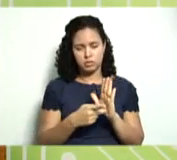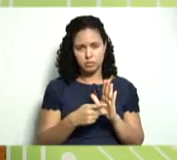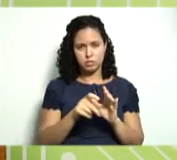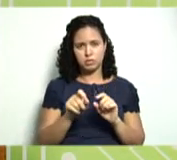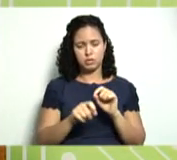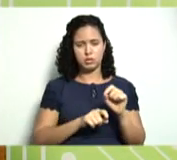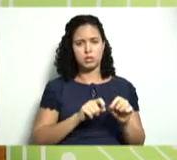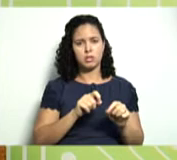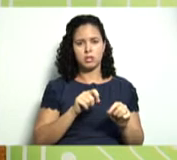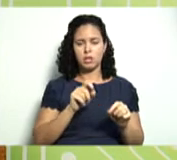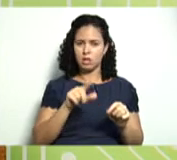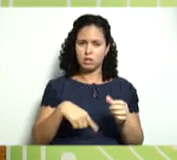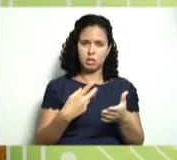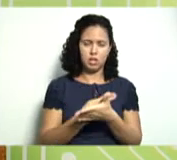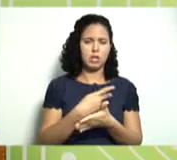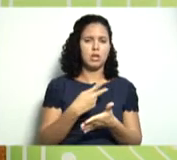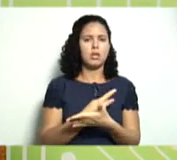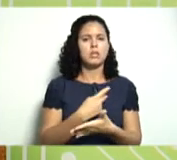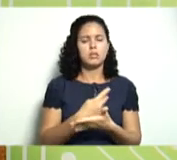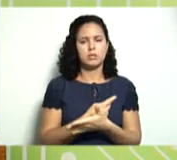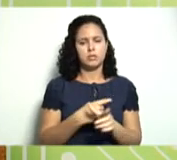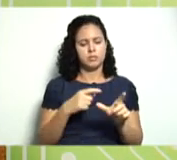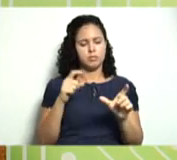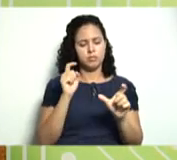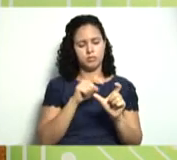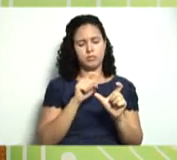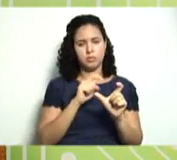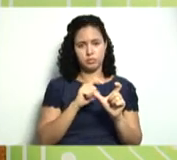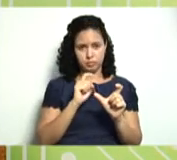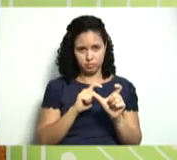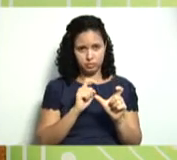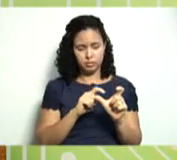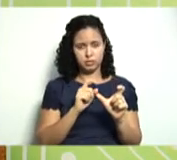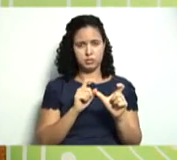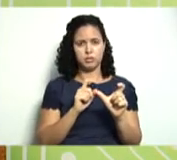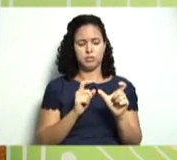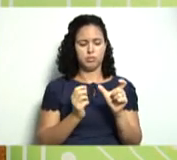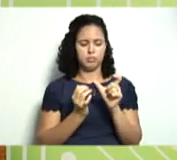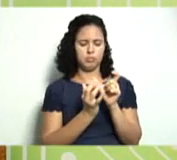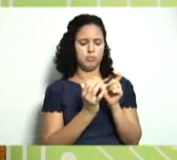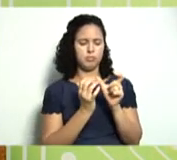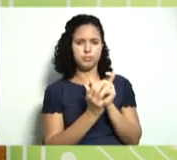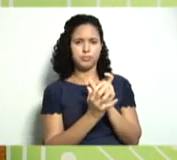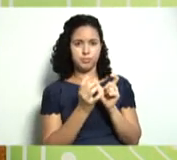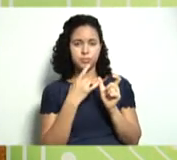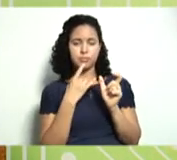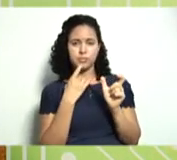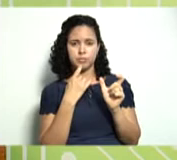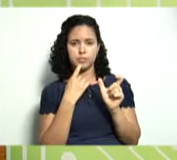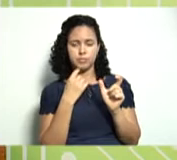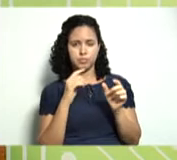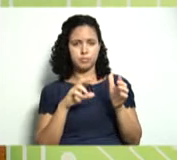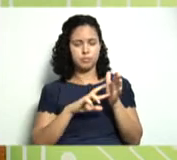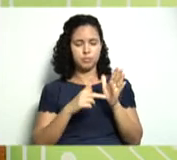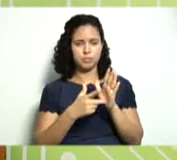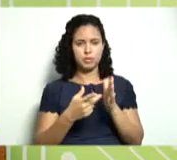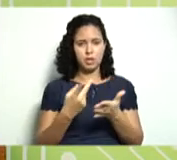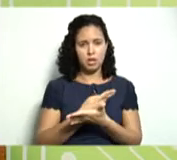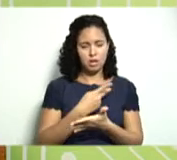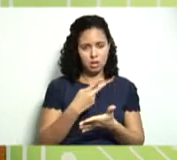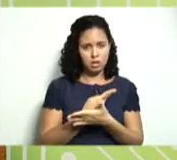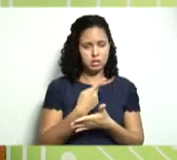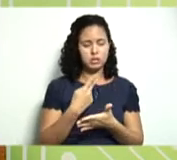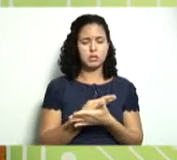mostrar que tem alguma coisa errada nisso vermelho atenção pode o quê situação pode estar acontecendo ela pode estar